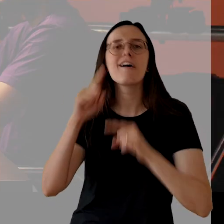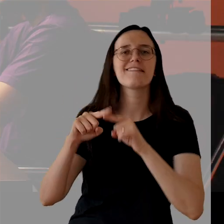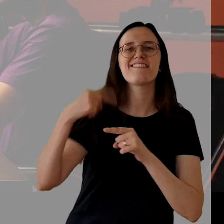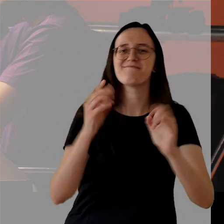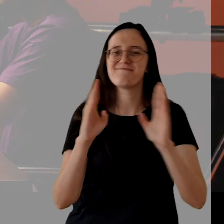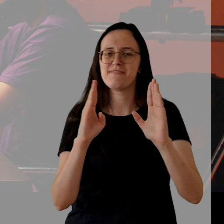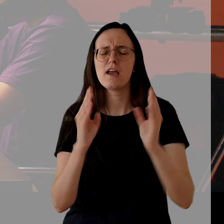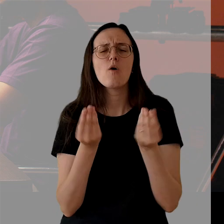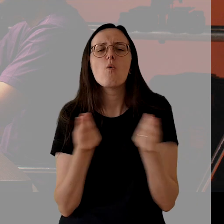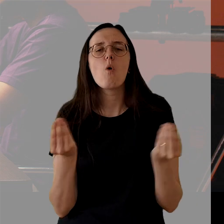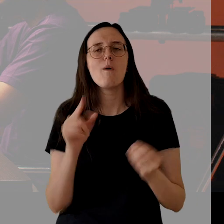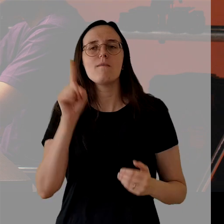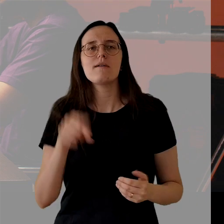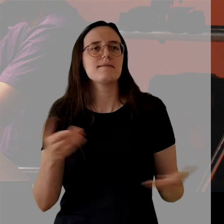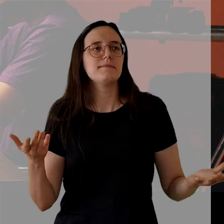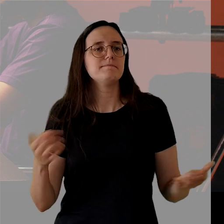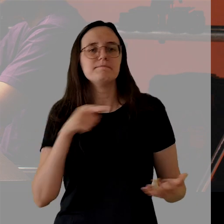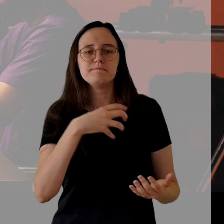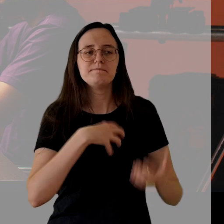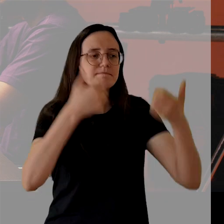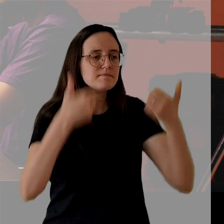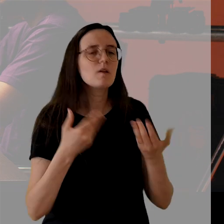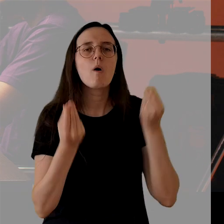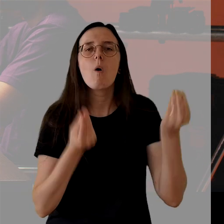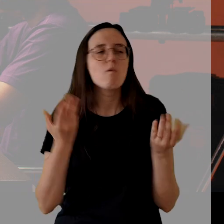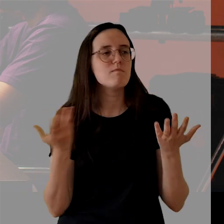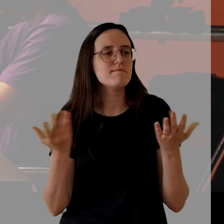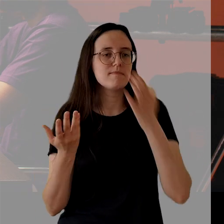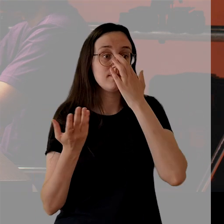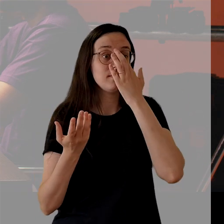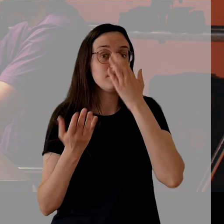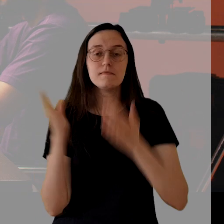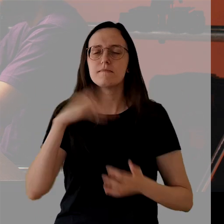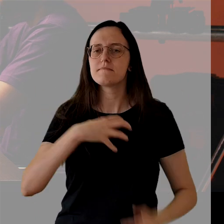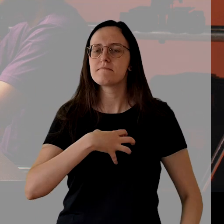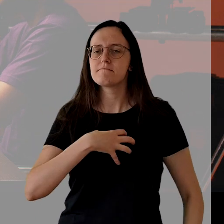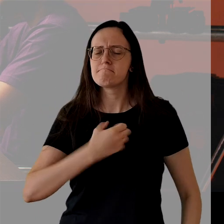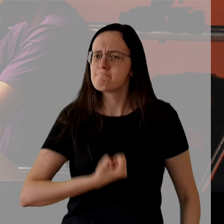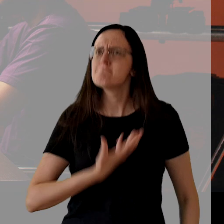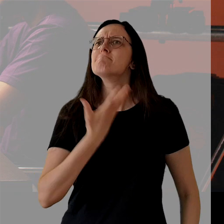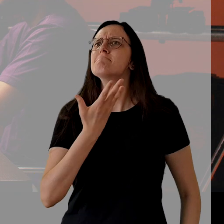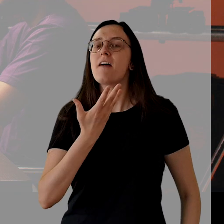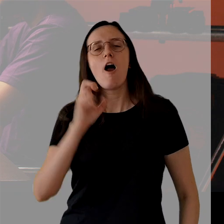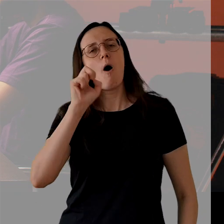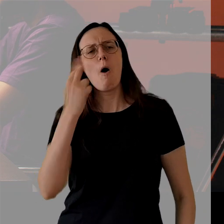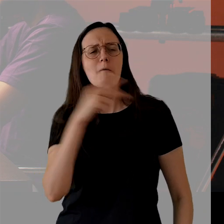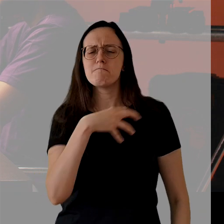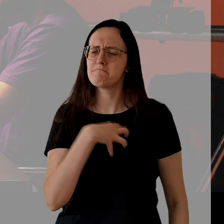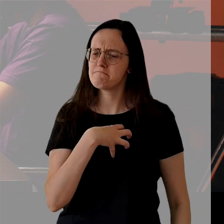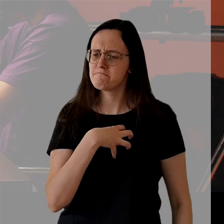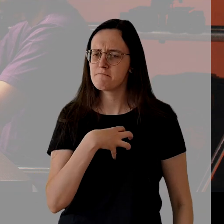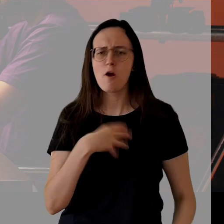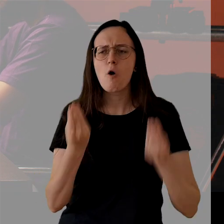E como que é essa questão de você, da onde que vem essa inspiração ou da onde que você tira